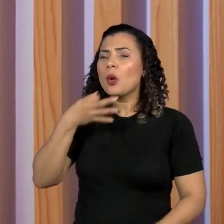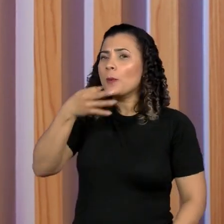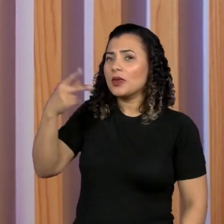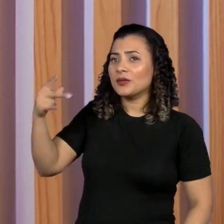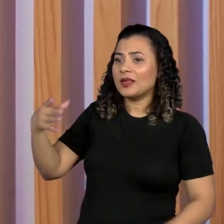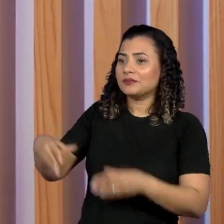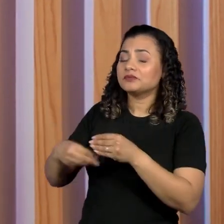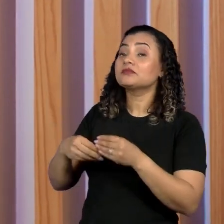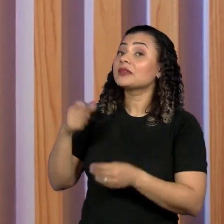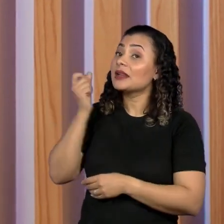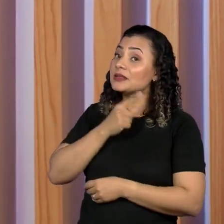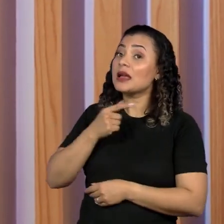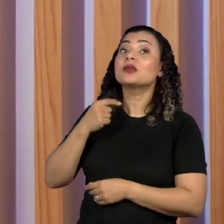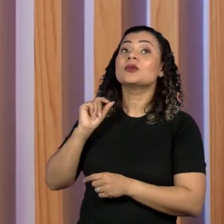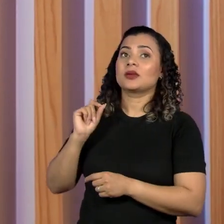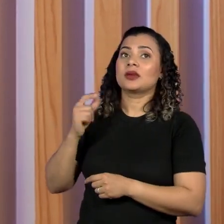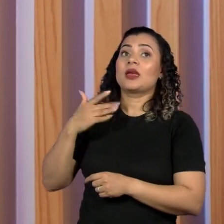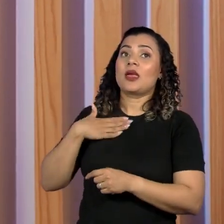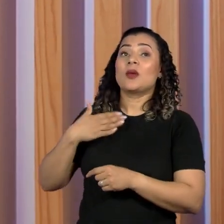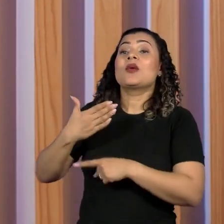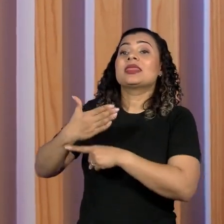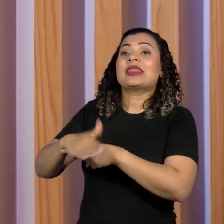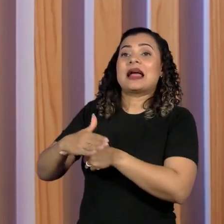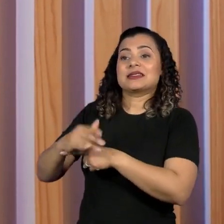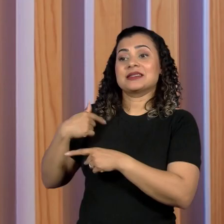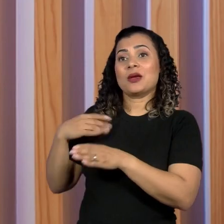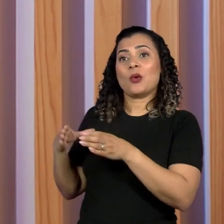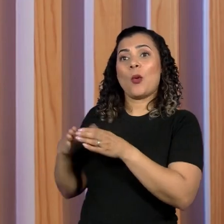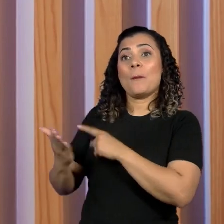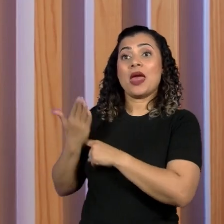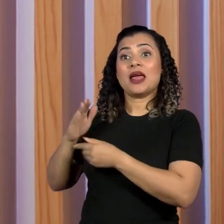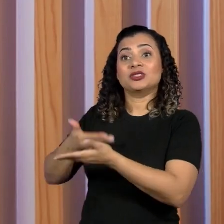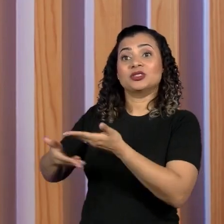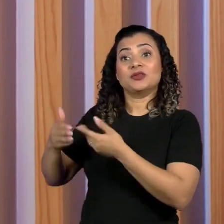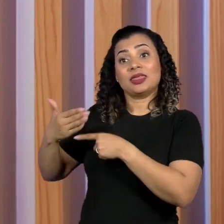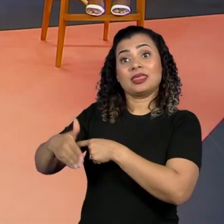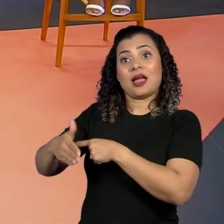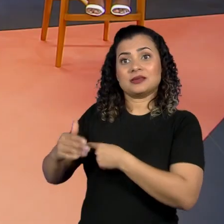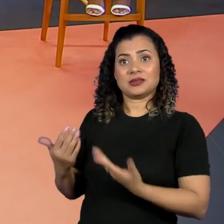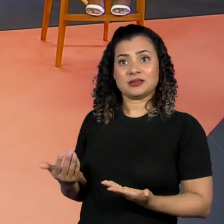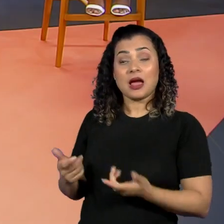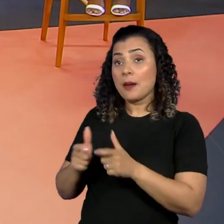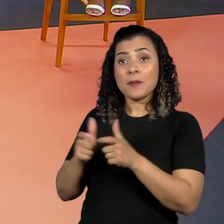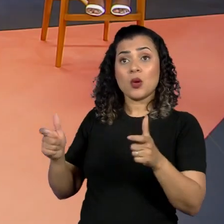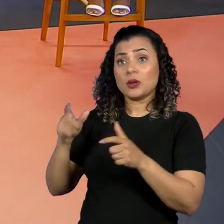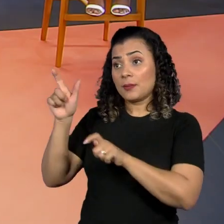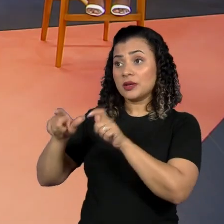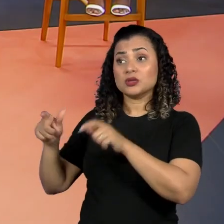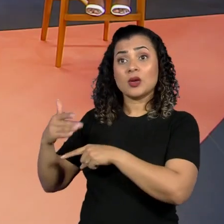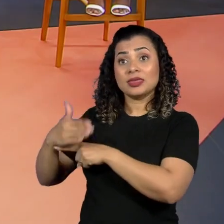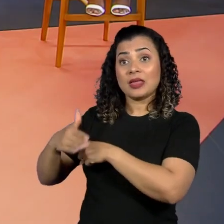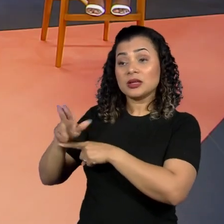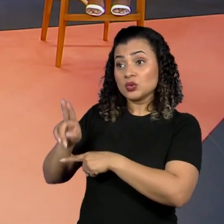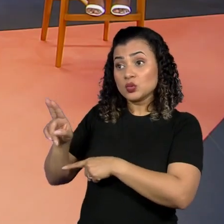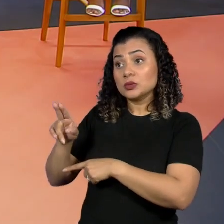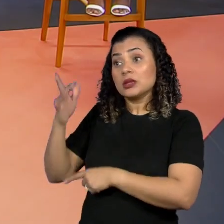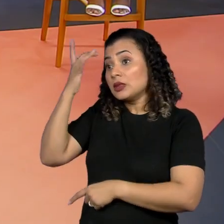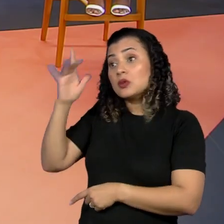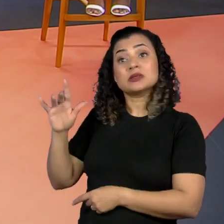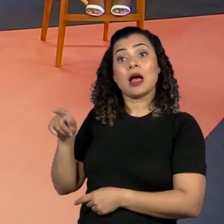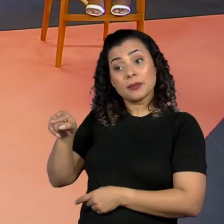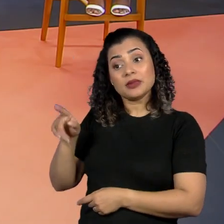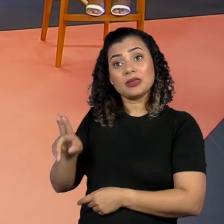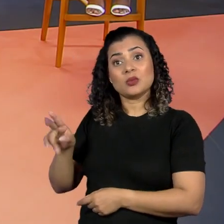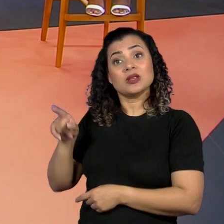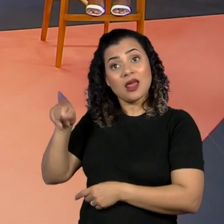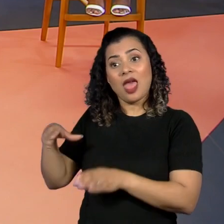até aqui como a cooperativa de taxistas. E muitas vezes as pessoas que usam o serviço cooperativista não sabem que estão usando um